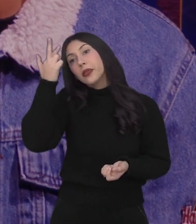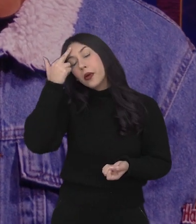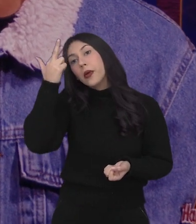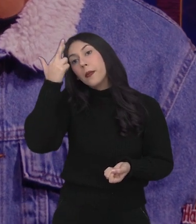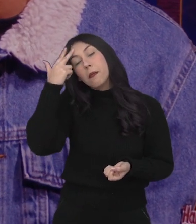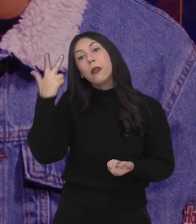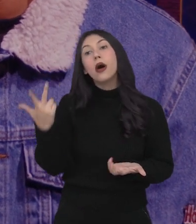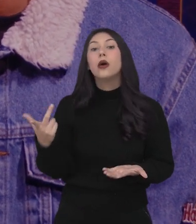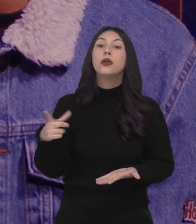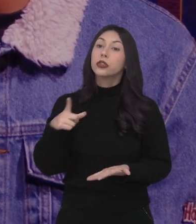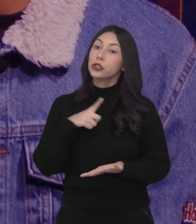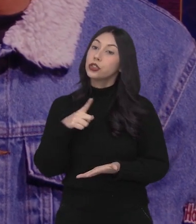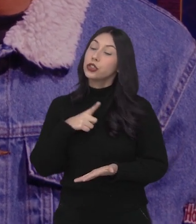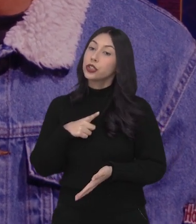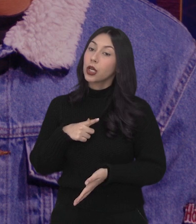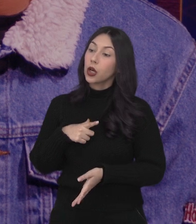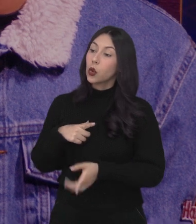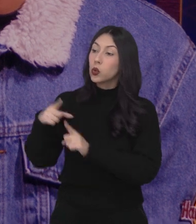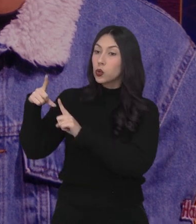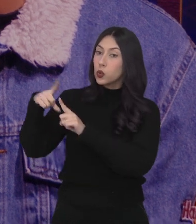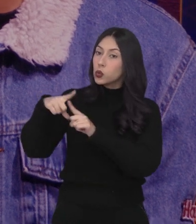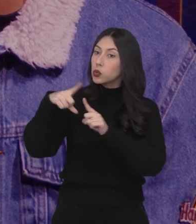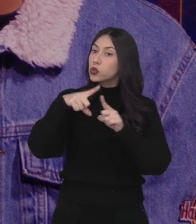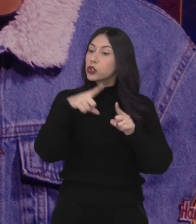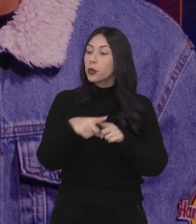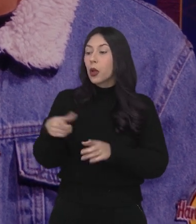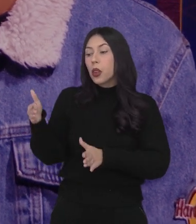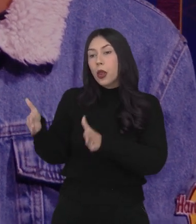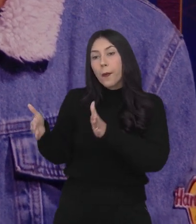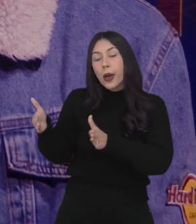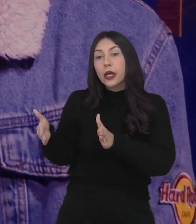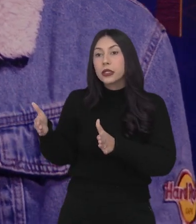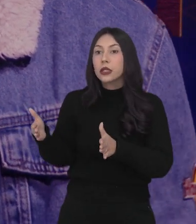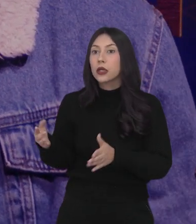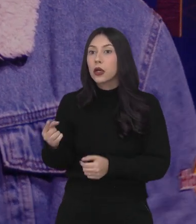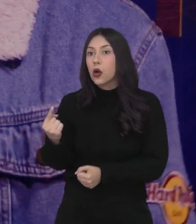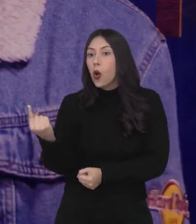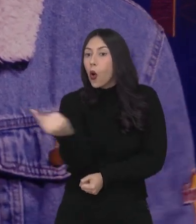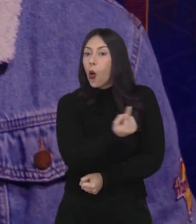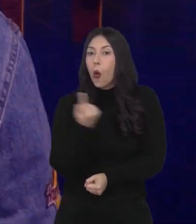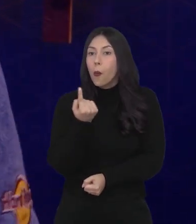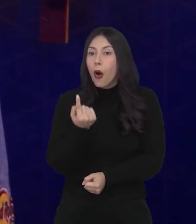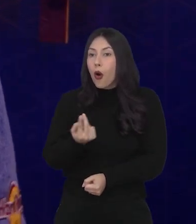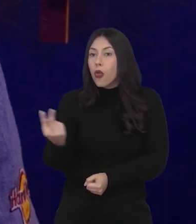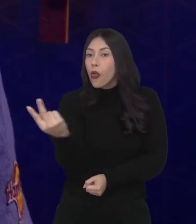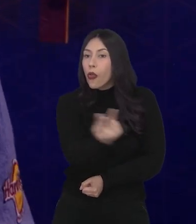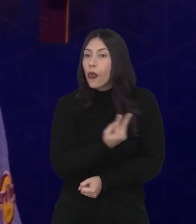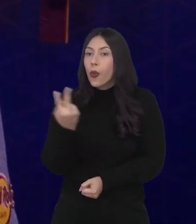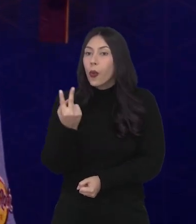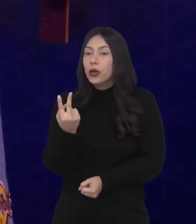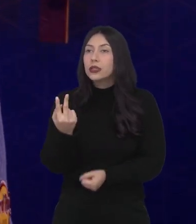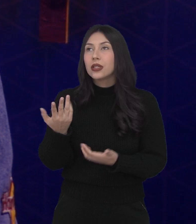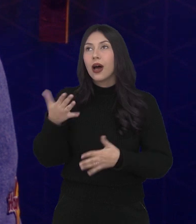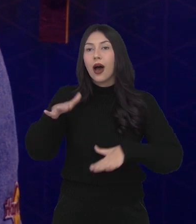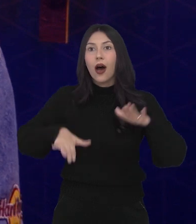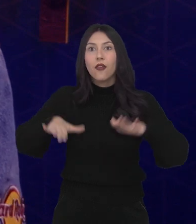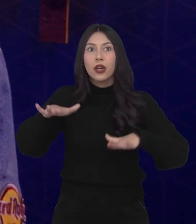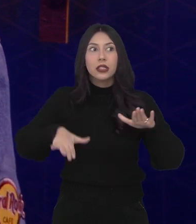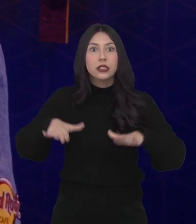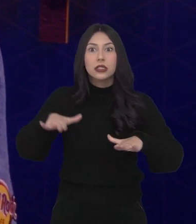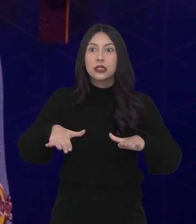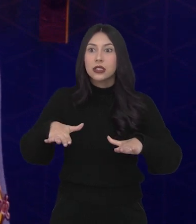que aí tinha até a divisão por distância. Tipo, uma volta só, duas voltas, às vezes